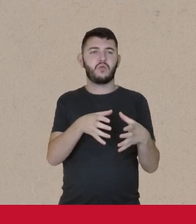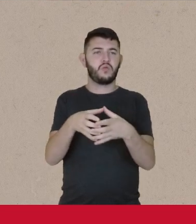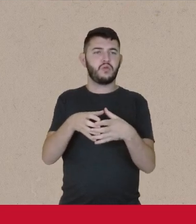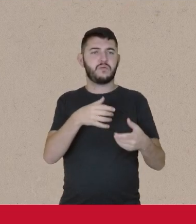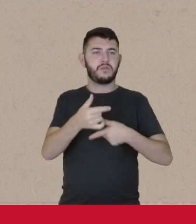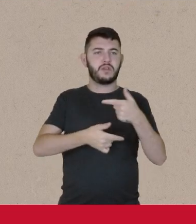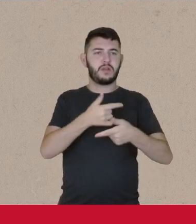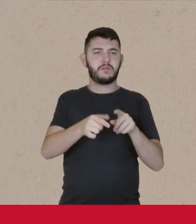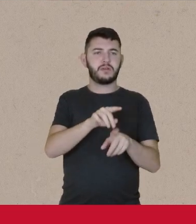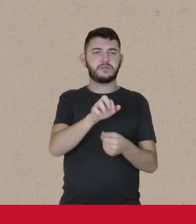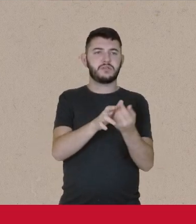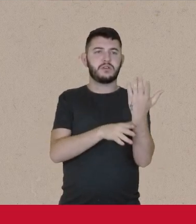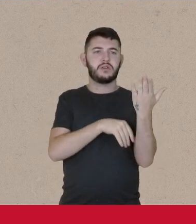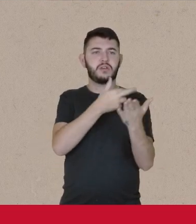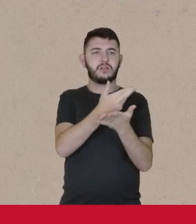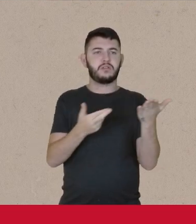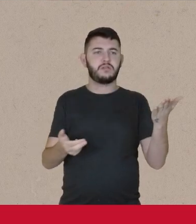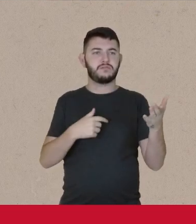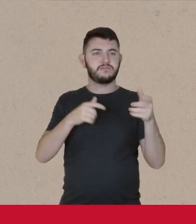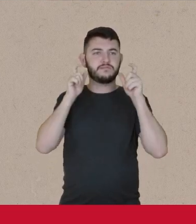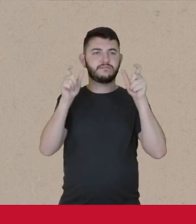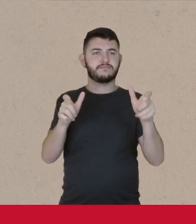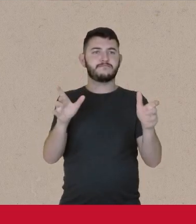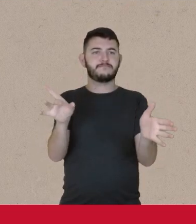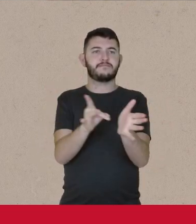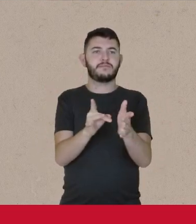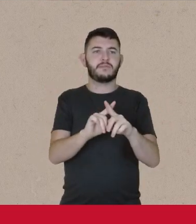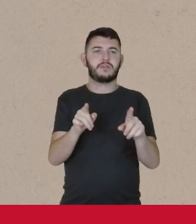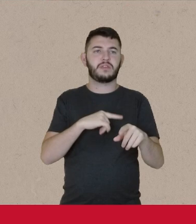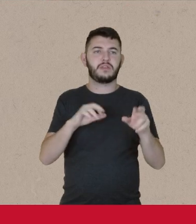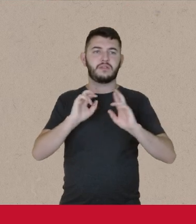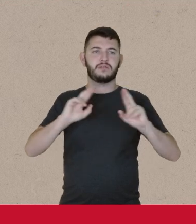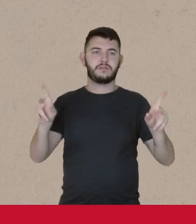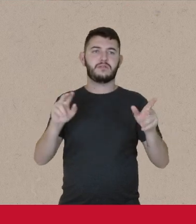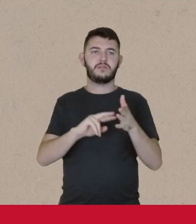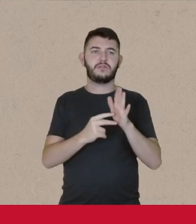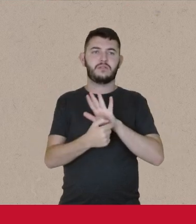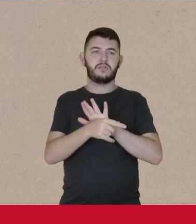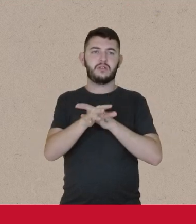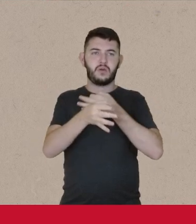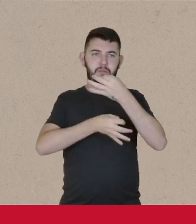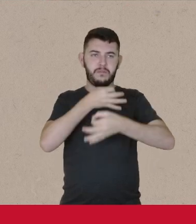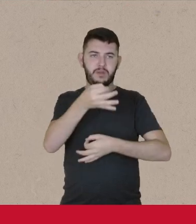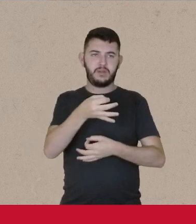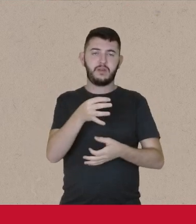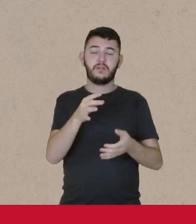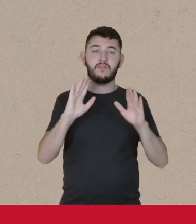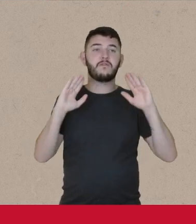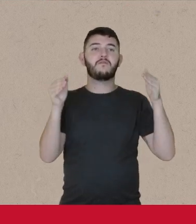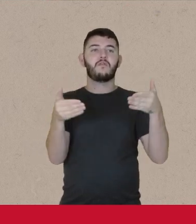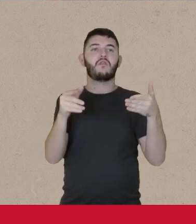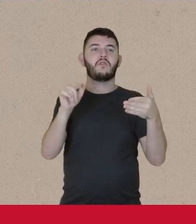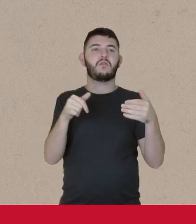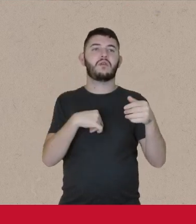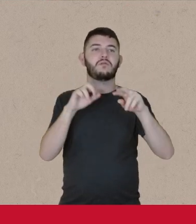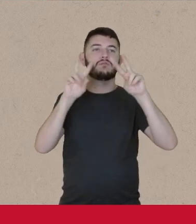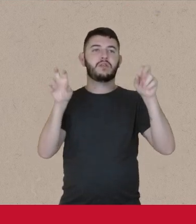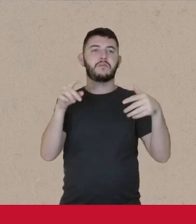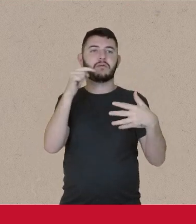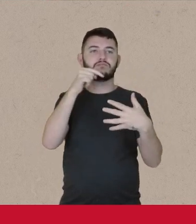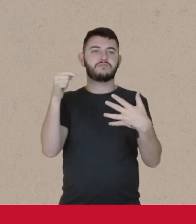bastante interessante, mas tem algumas diferenças, vamos dizer assim, de opinião e de foco em relação a algumas